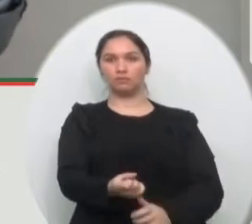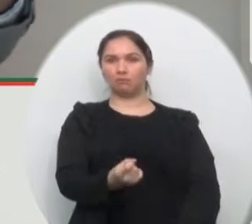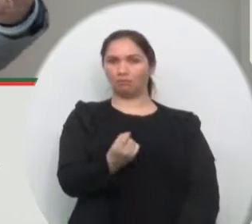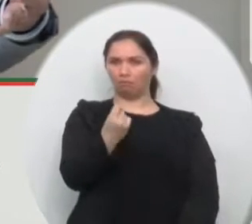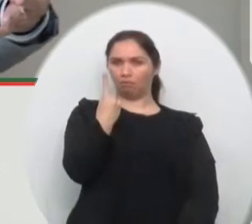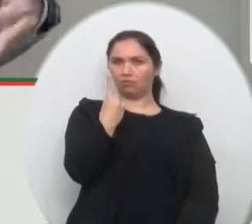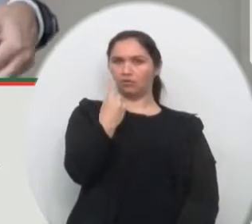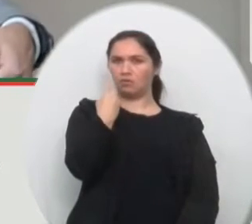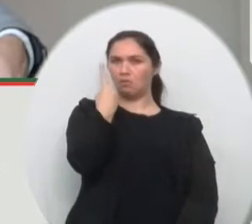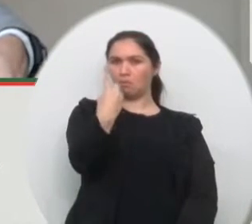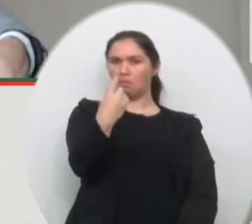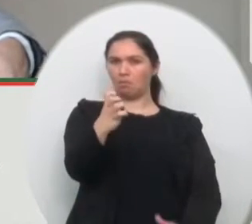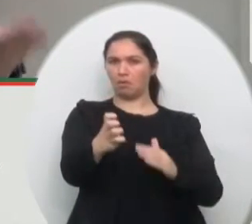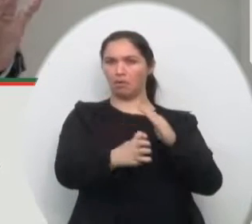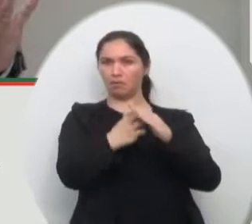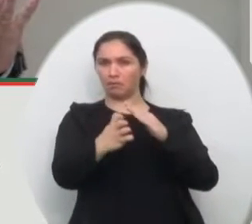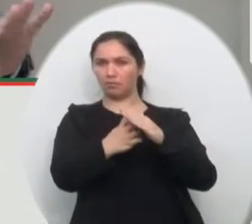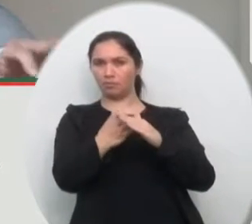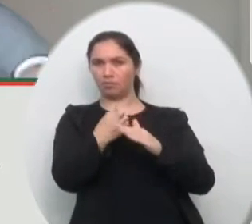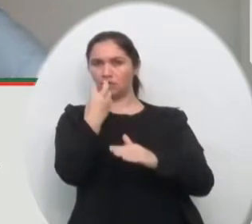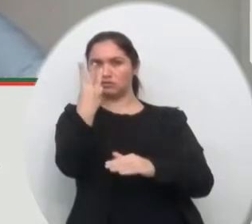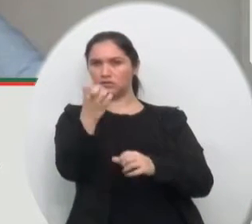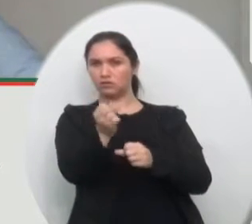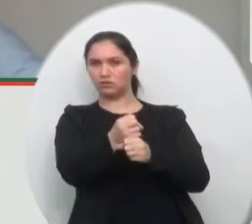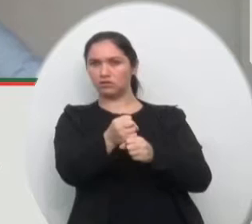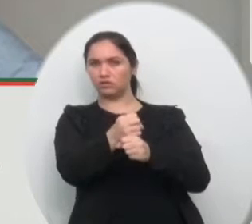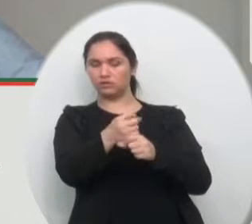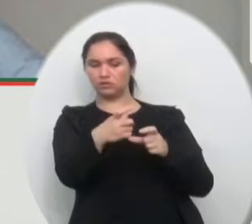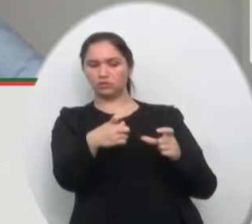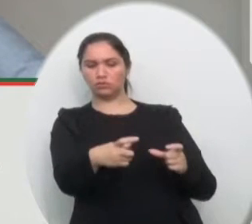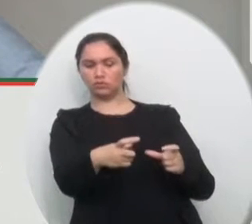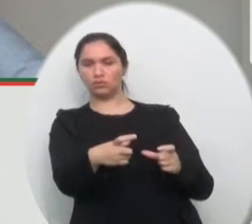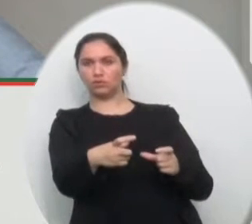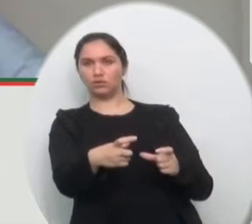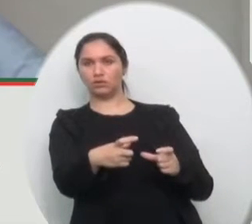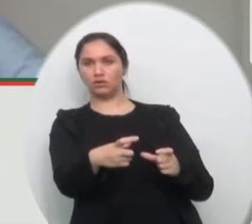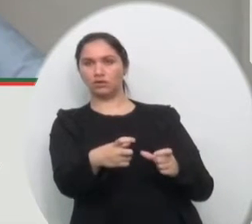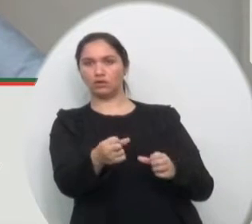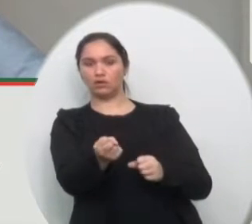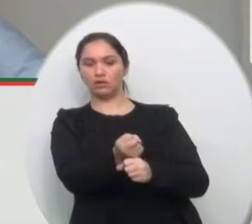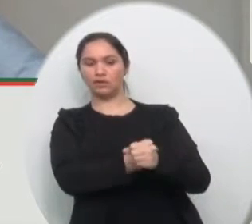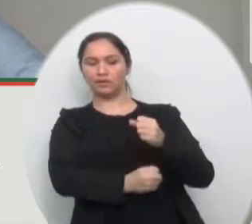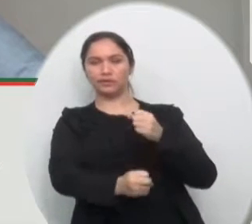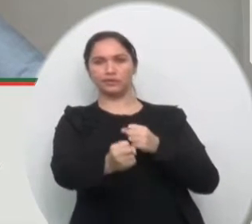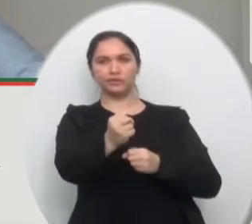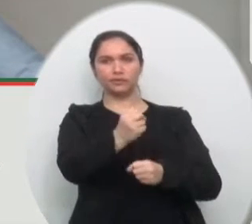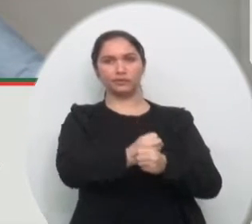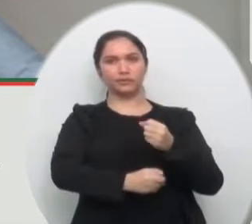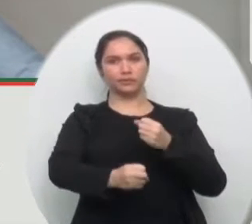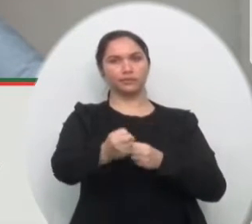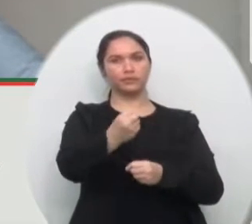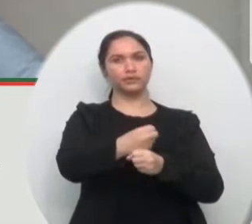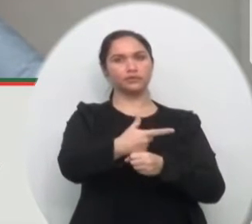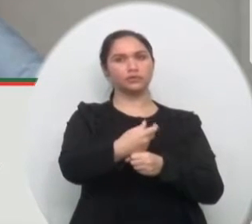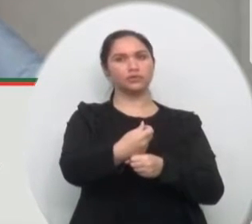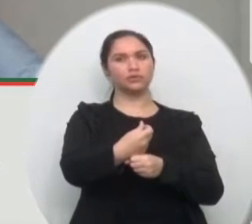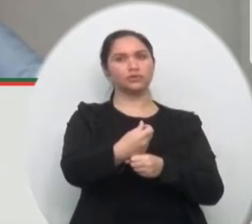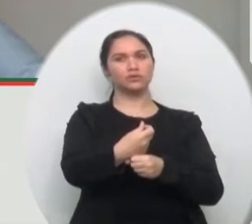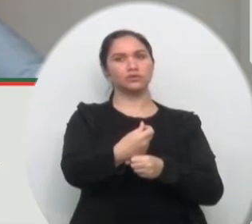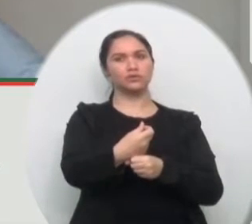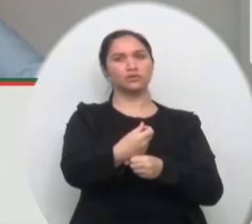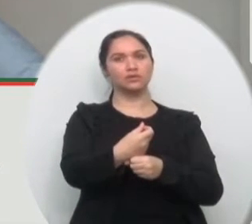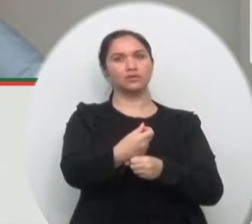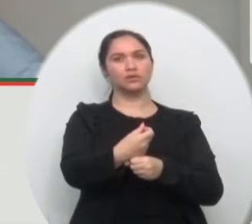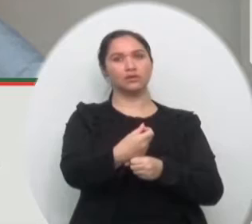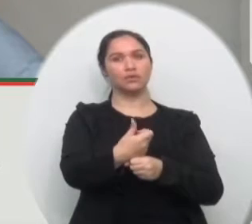que está 3 anos naquela localidade, 3 anos apenas, e já desde 2016 nós temos crimes ambientais.